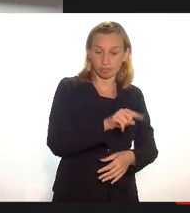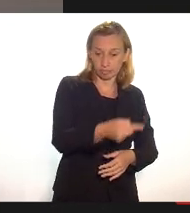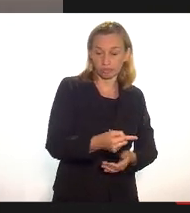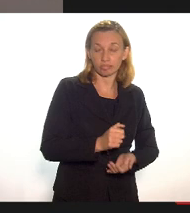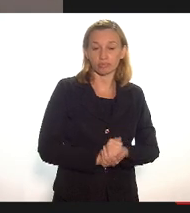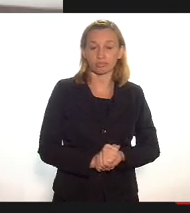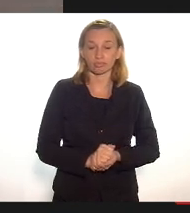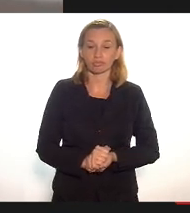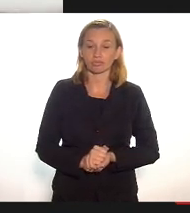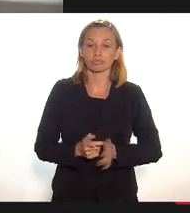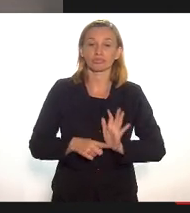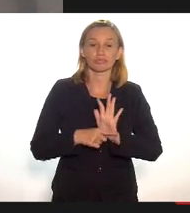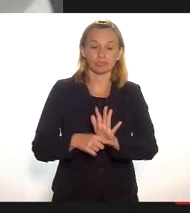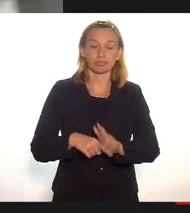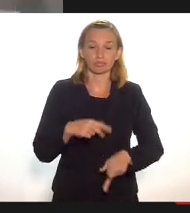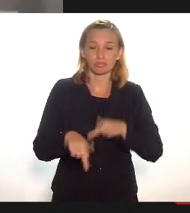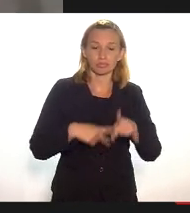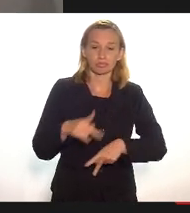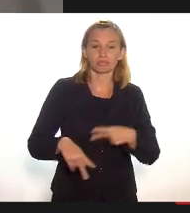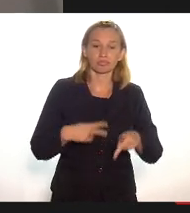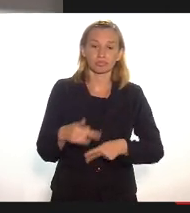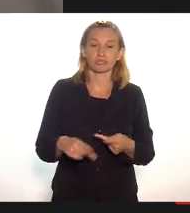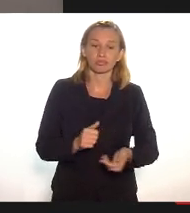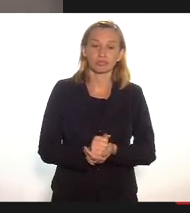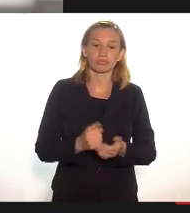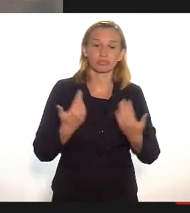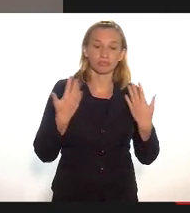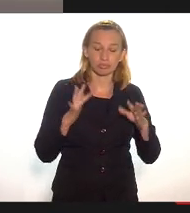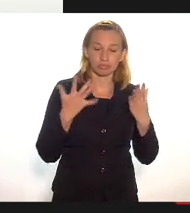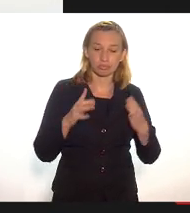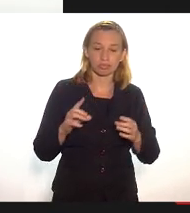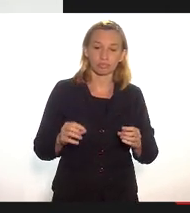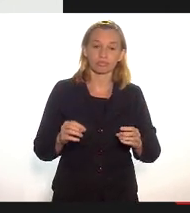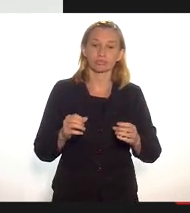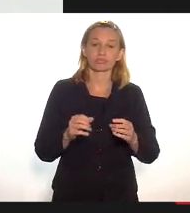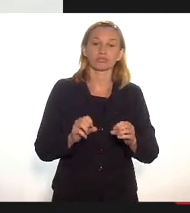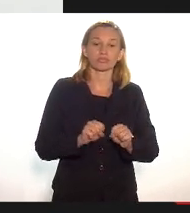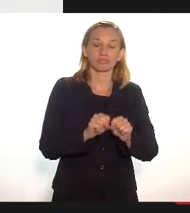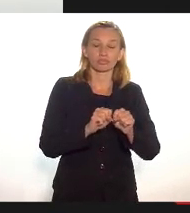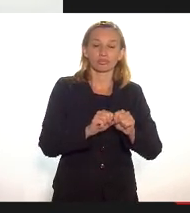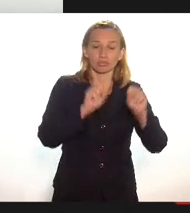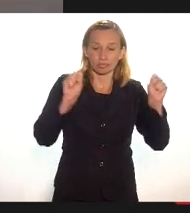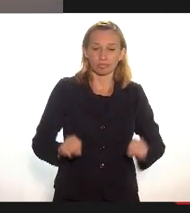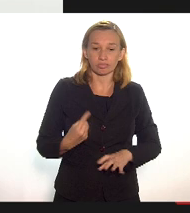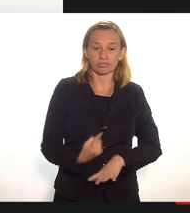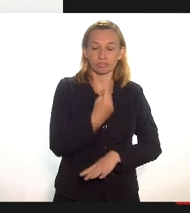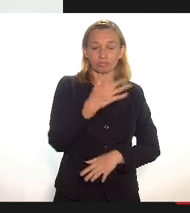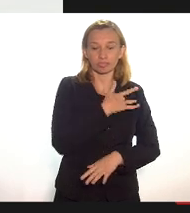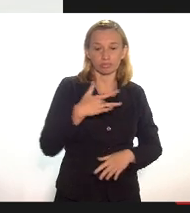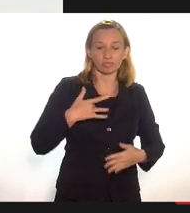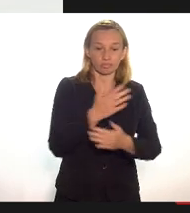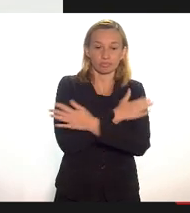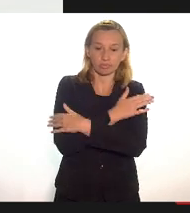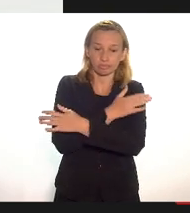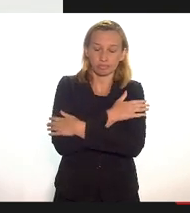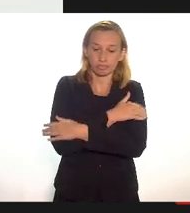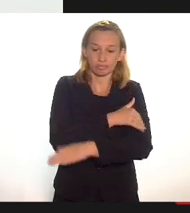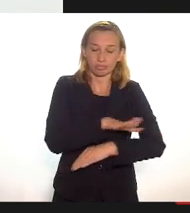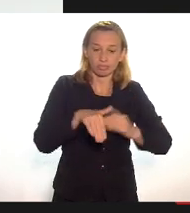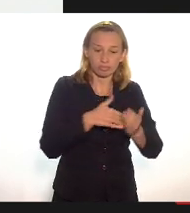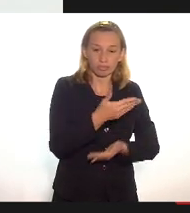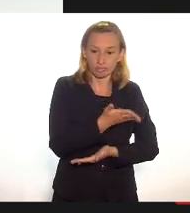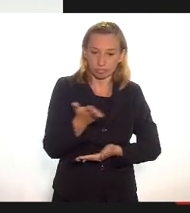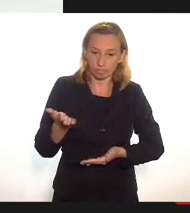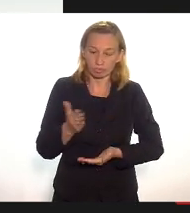o atendimento da população. Salve o Sistema Único de Saúde, salve os servidores da saúde e um abraço para as organizadoras desse